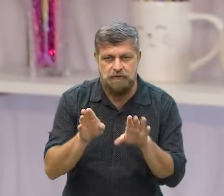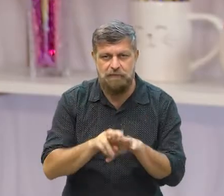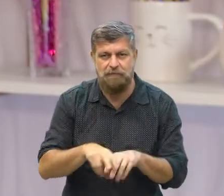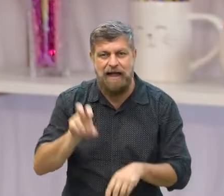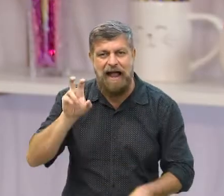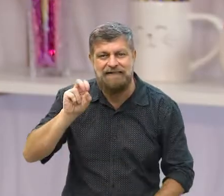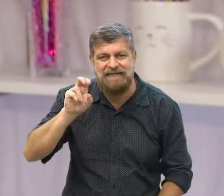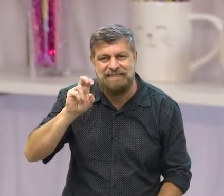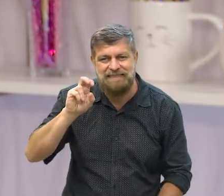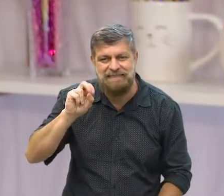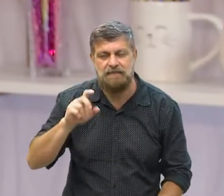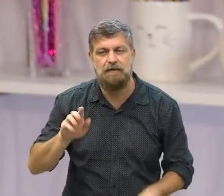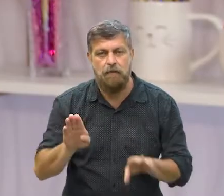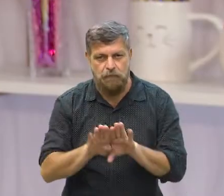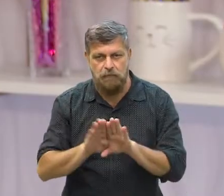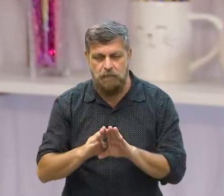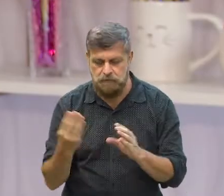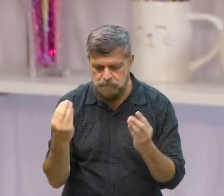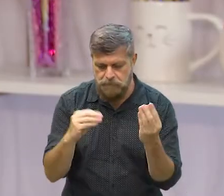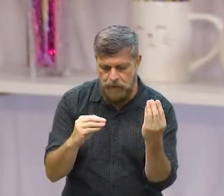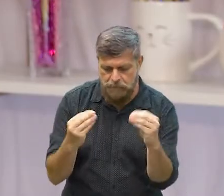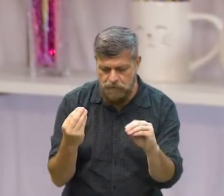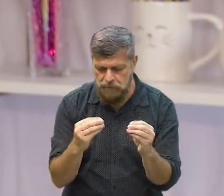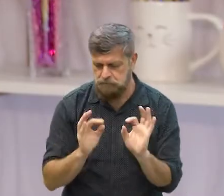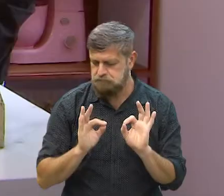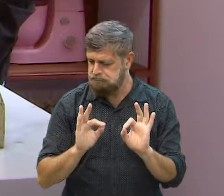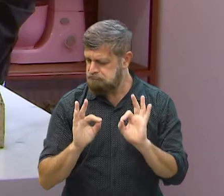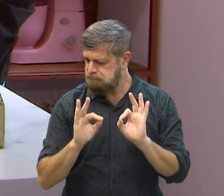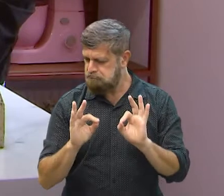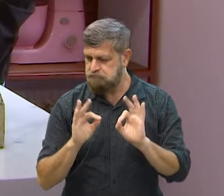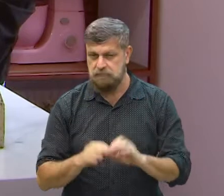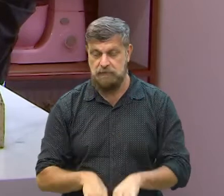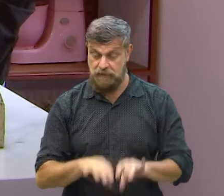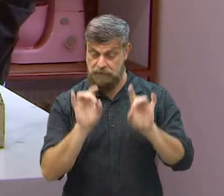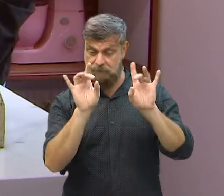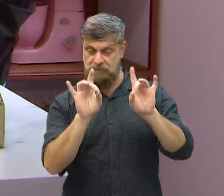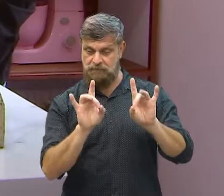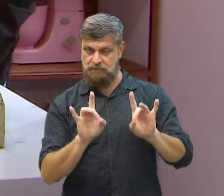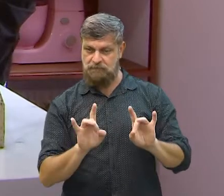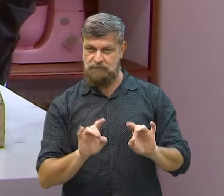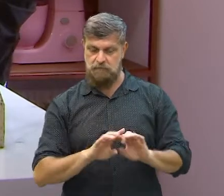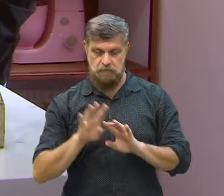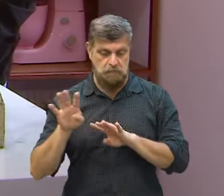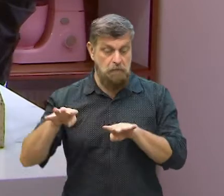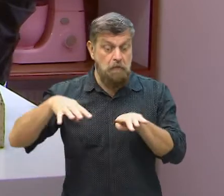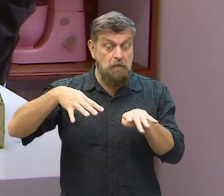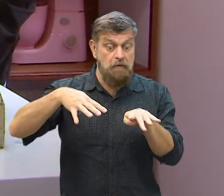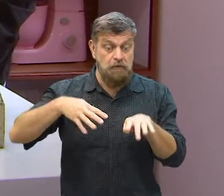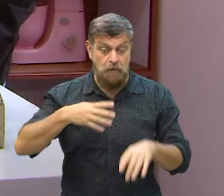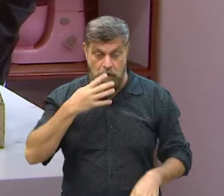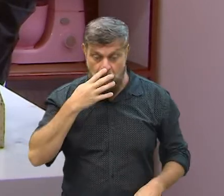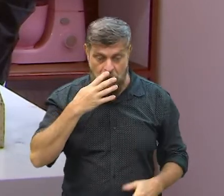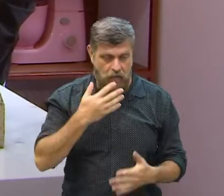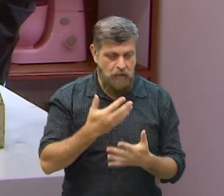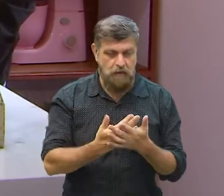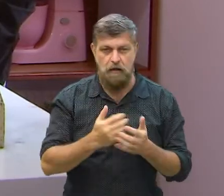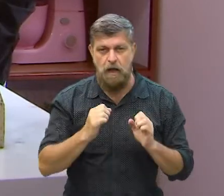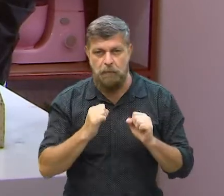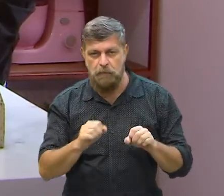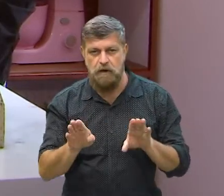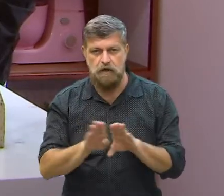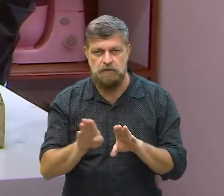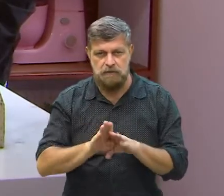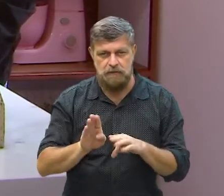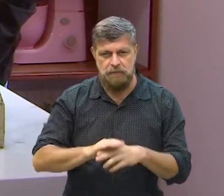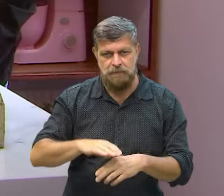por exemplo, né, para deixar ele mais sofisticado, mais apresentável também, né? Então pode sim variar, pode colocar uma canela